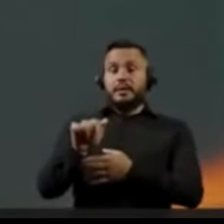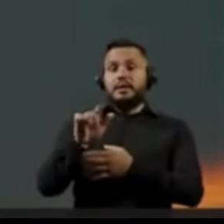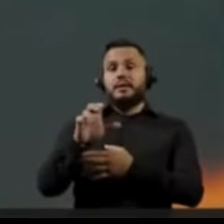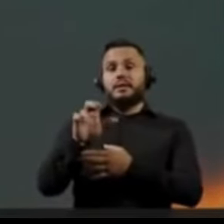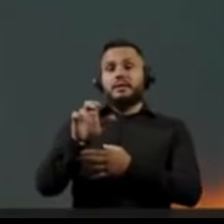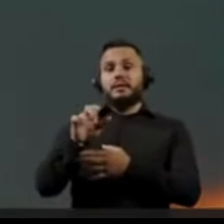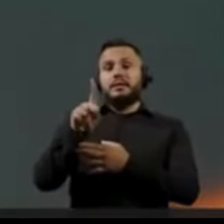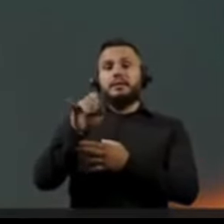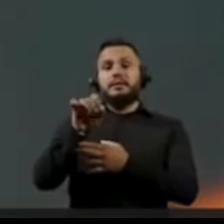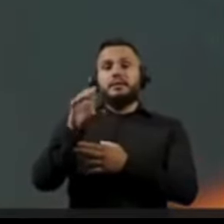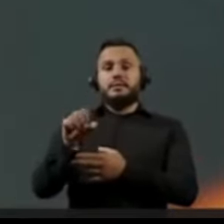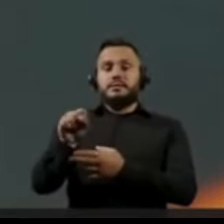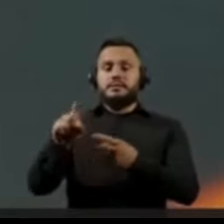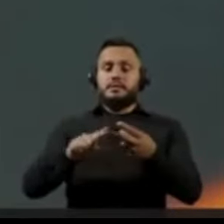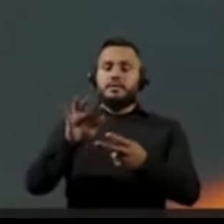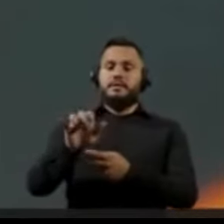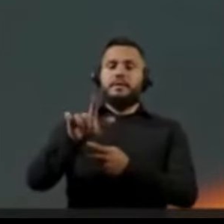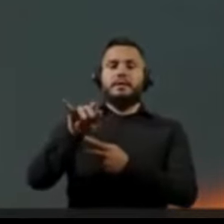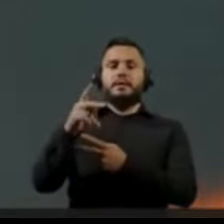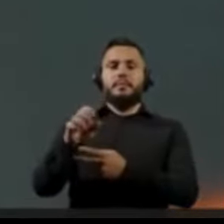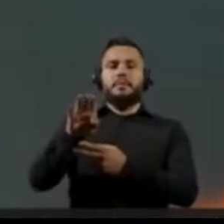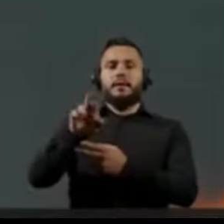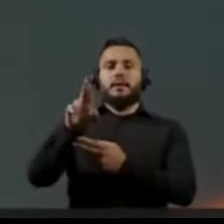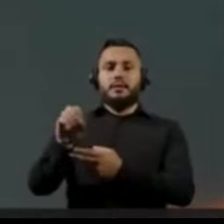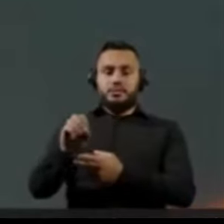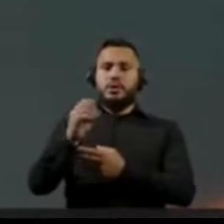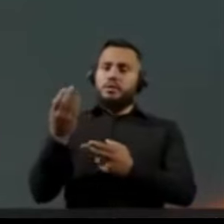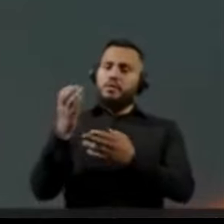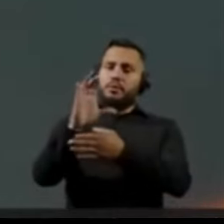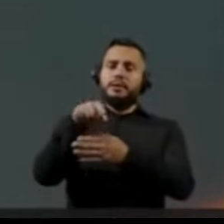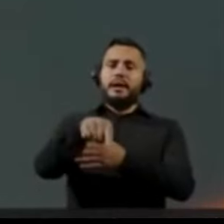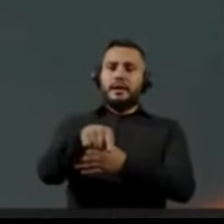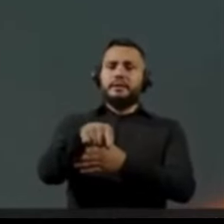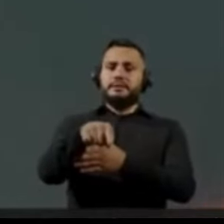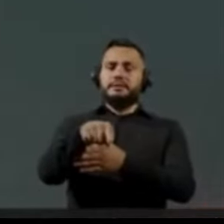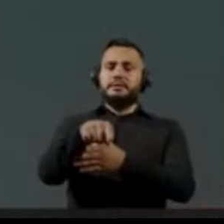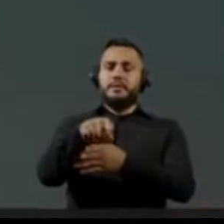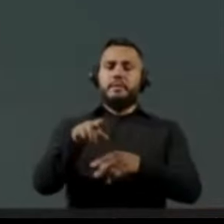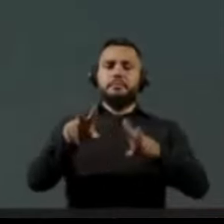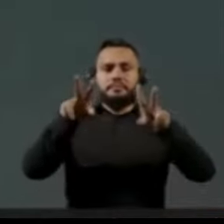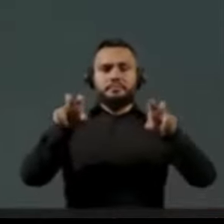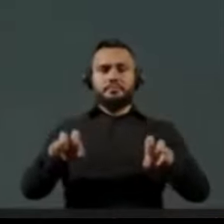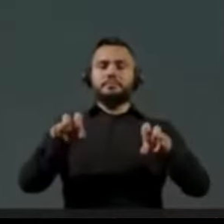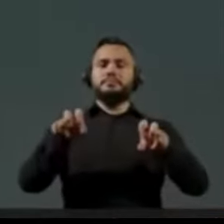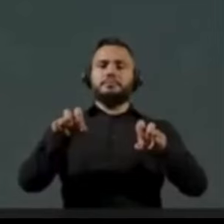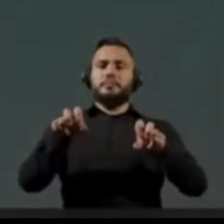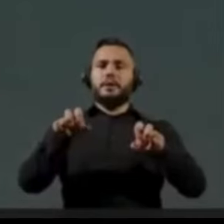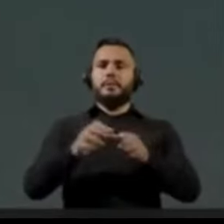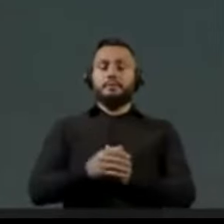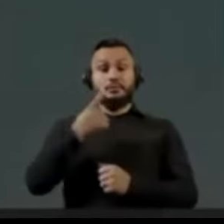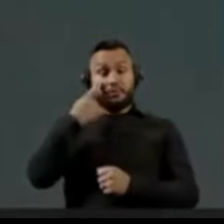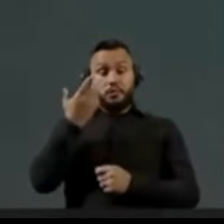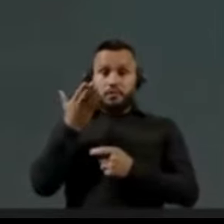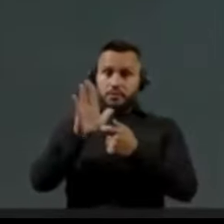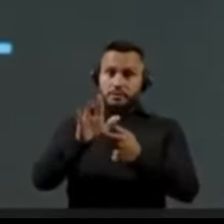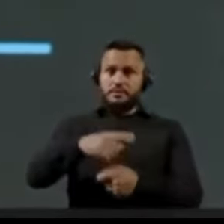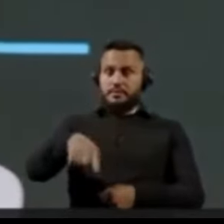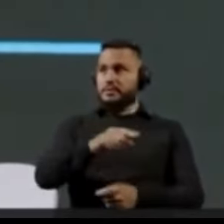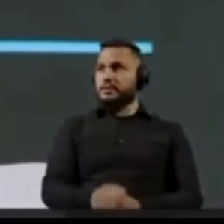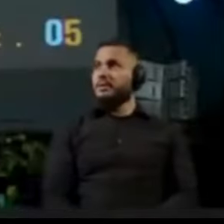falei, vamos botar na pauta da CCJ a extinção desse órgão, esse PDL-4. Colocamos na pauta. E aí, vou mostrar para vocês o que